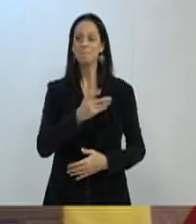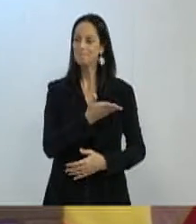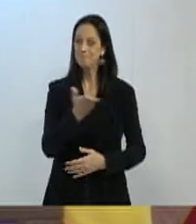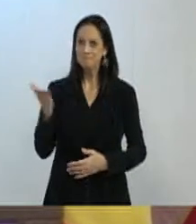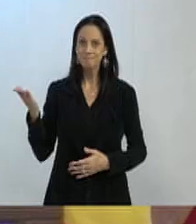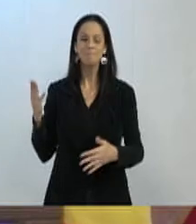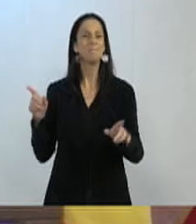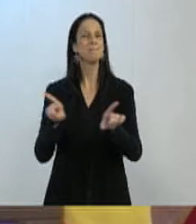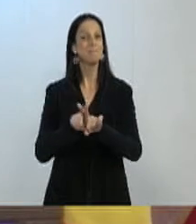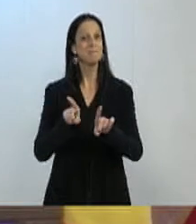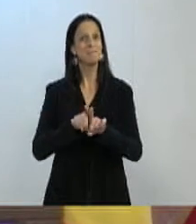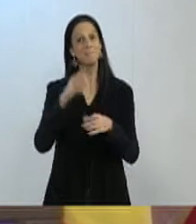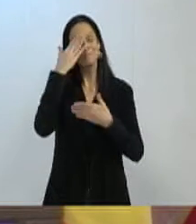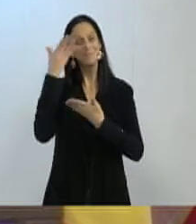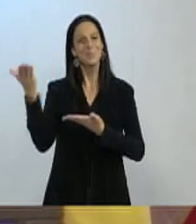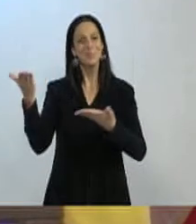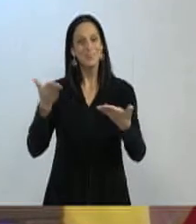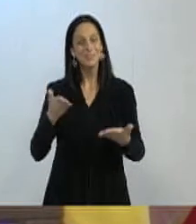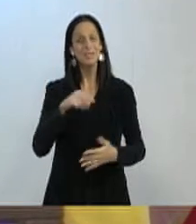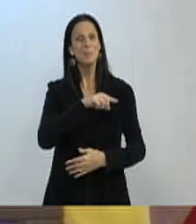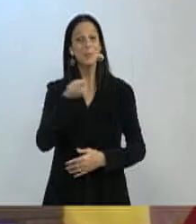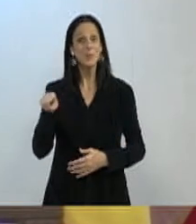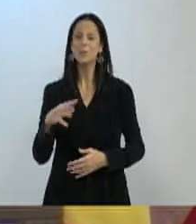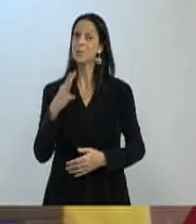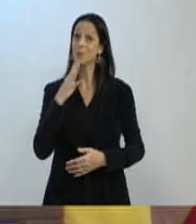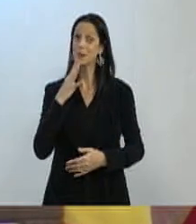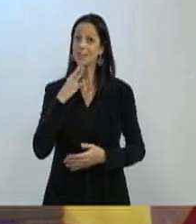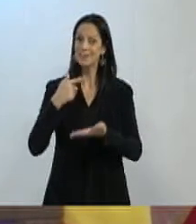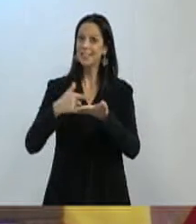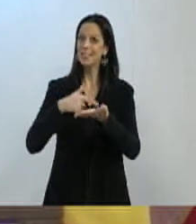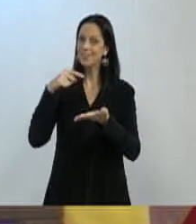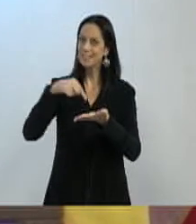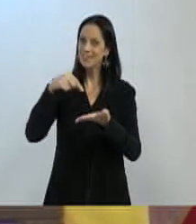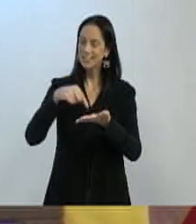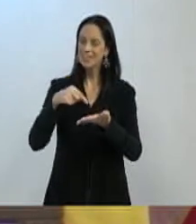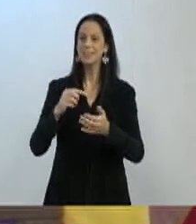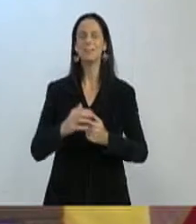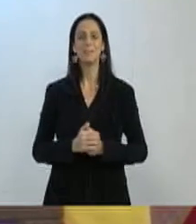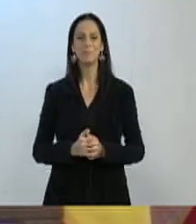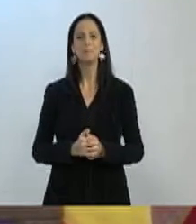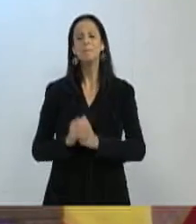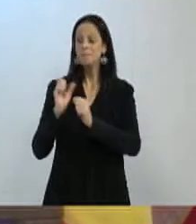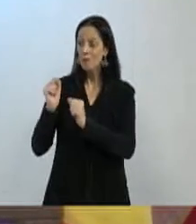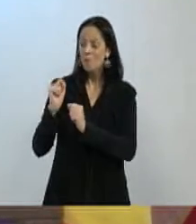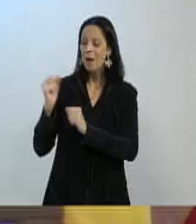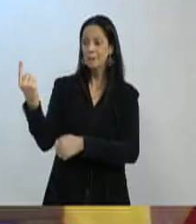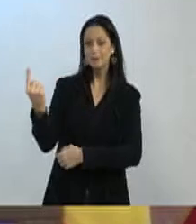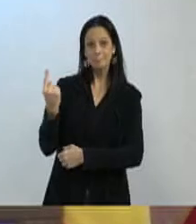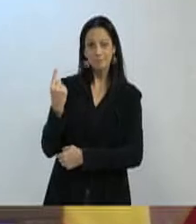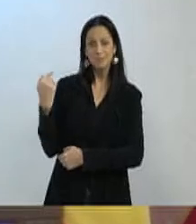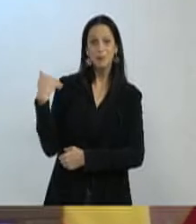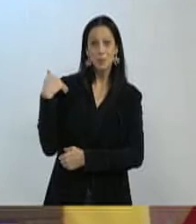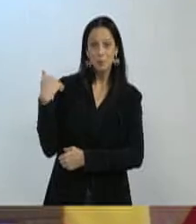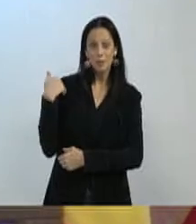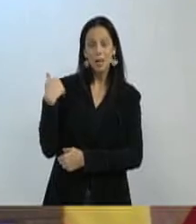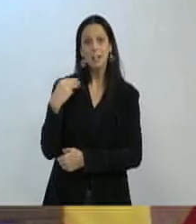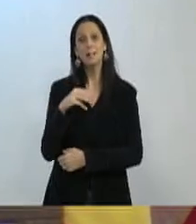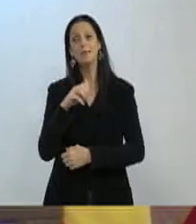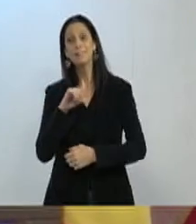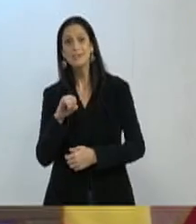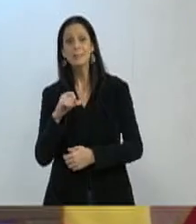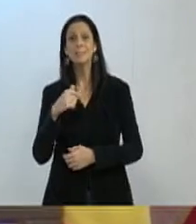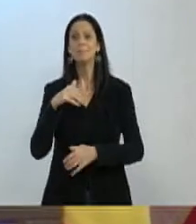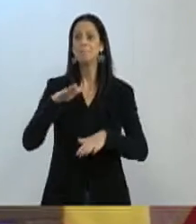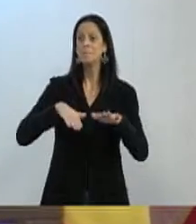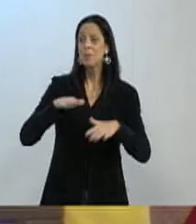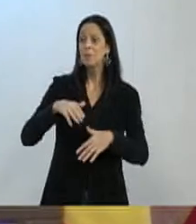senhores e convido a conhecer a obra, e também que estou à disposição, se tiver alguma coisa que eu não falei ou que